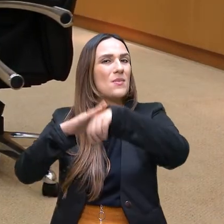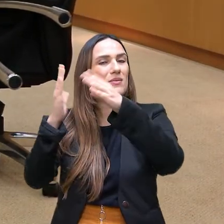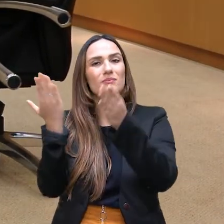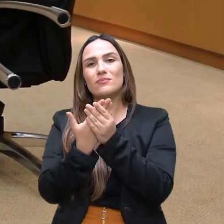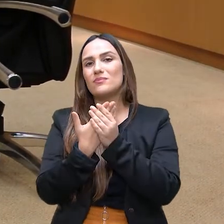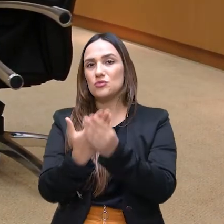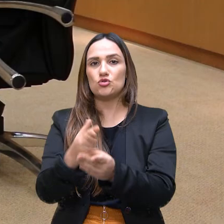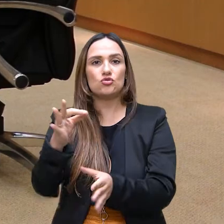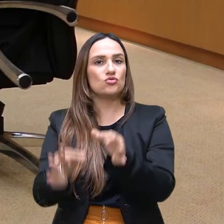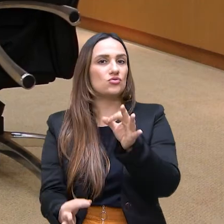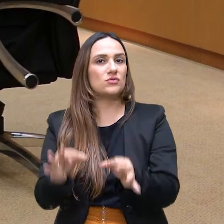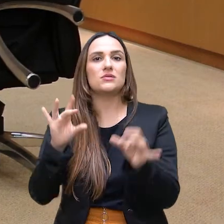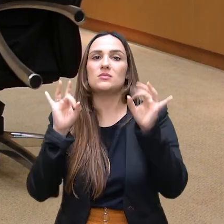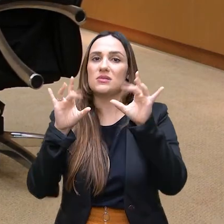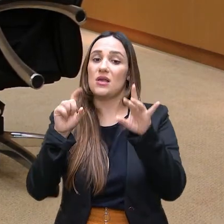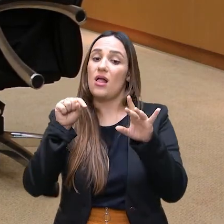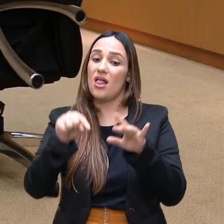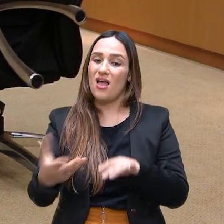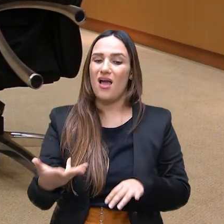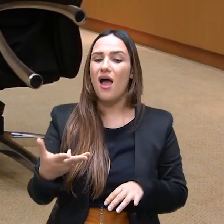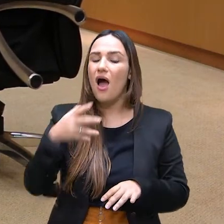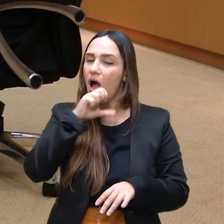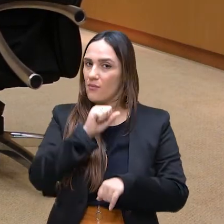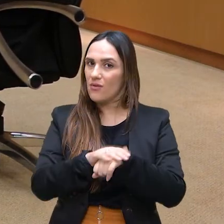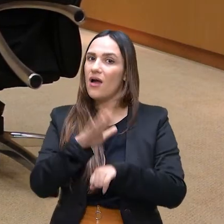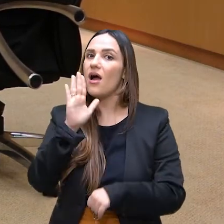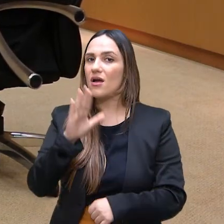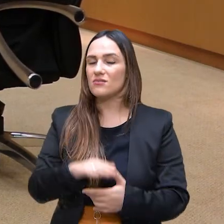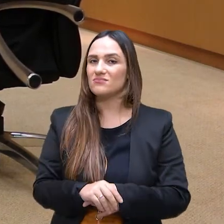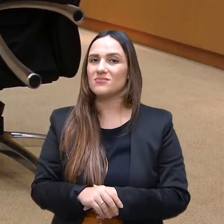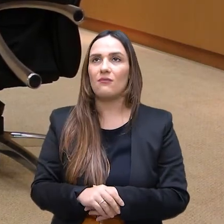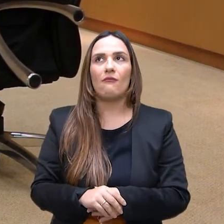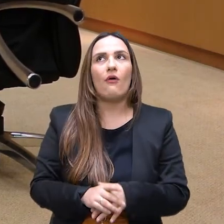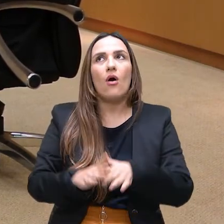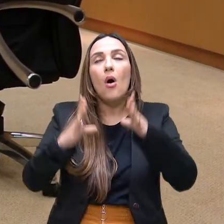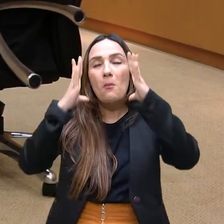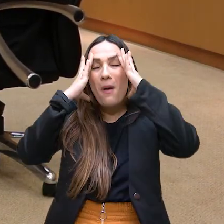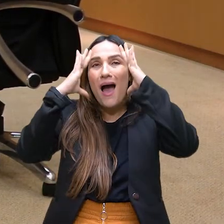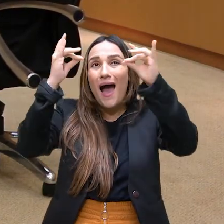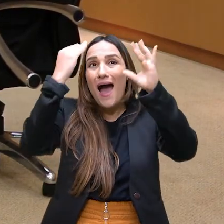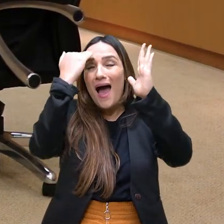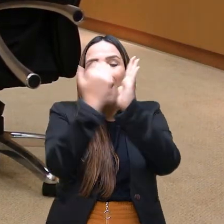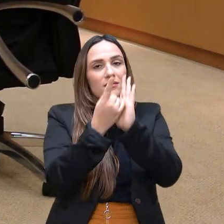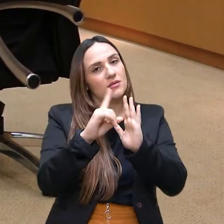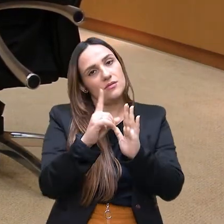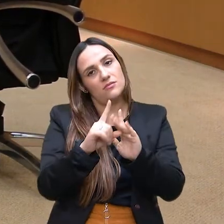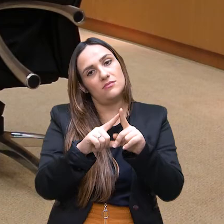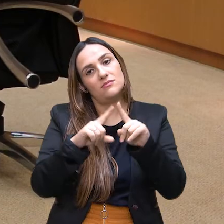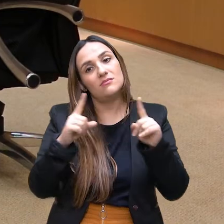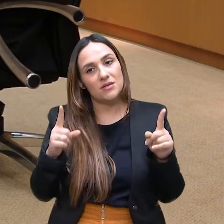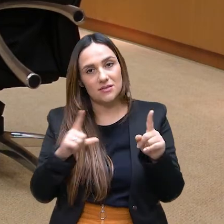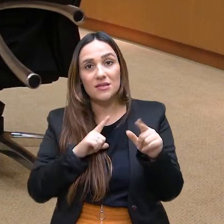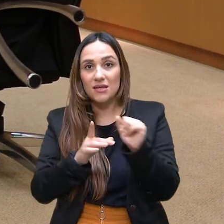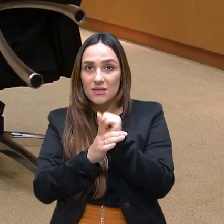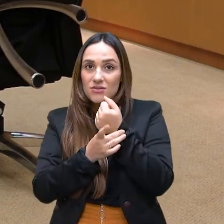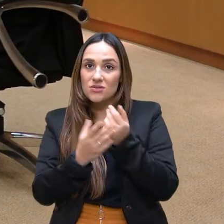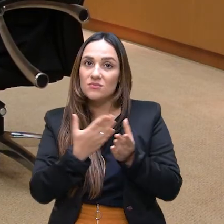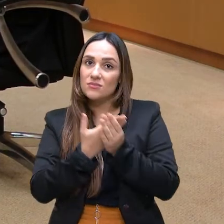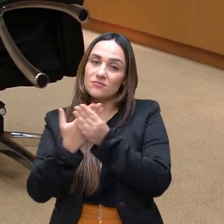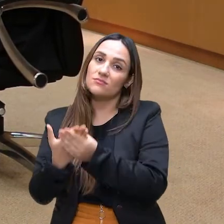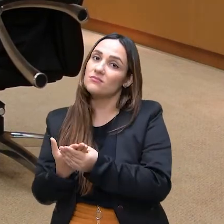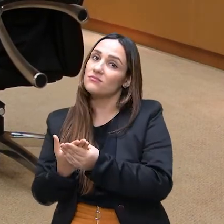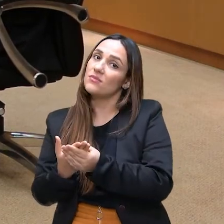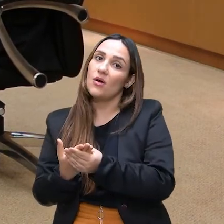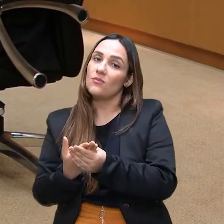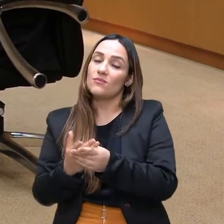procedimento mais rápido, não é? Menos formal, logicamente tem todas as garantias processuais, mas